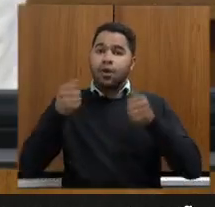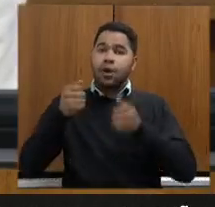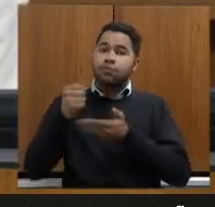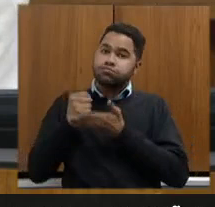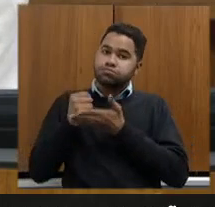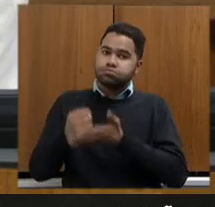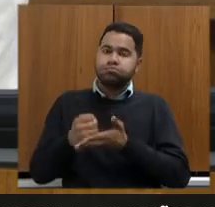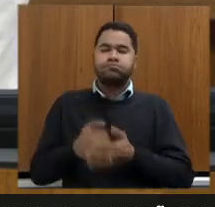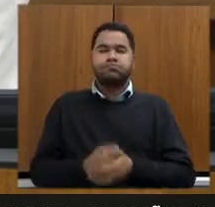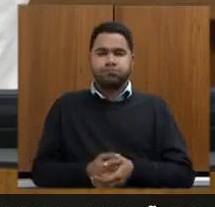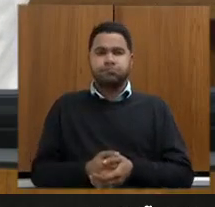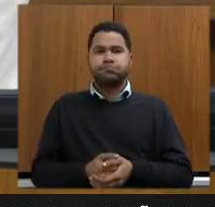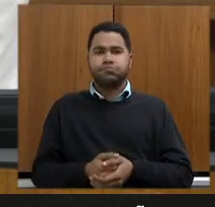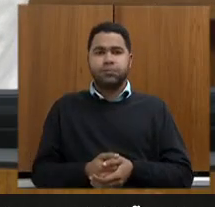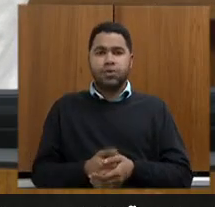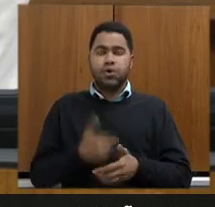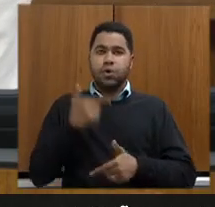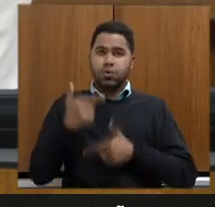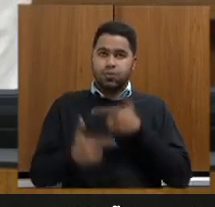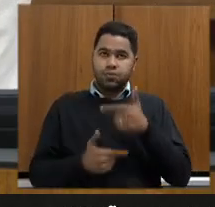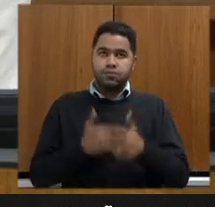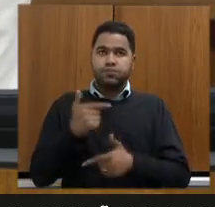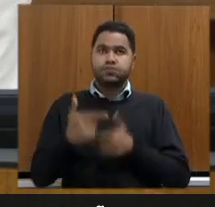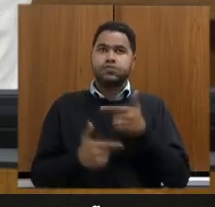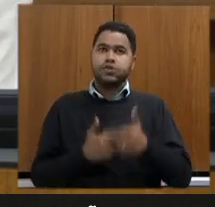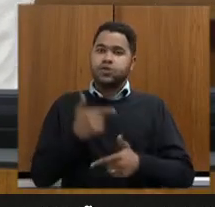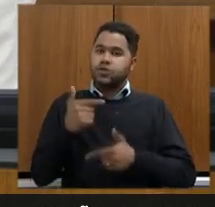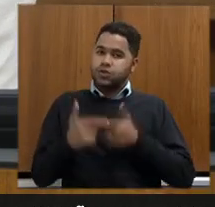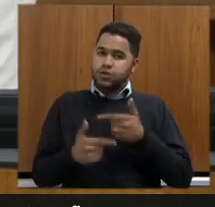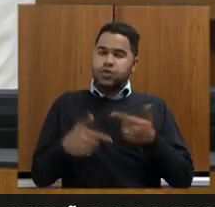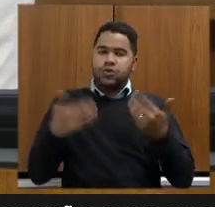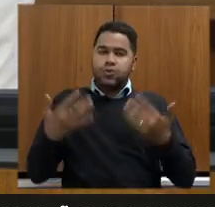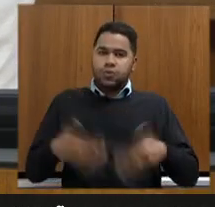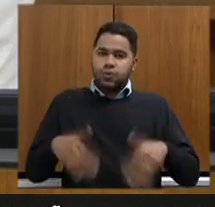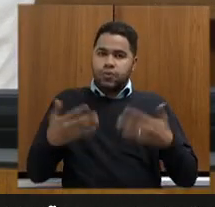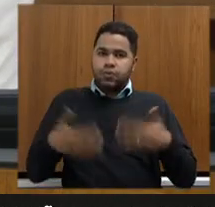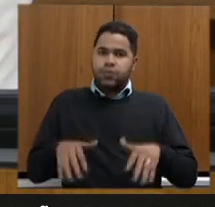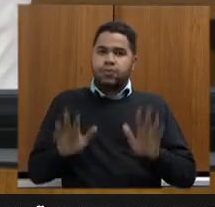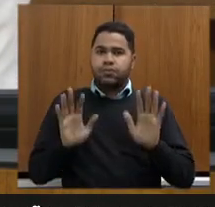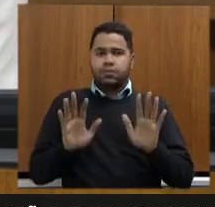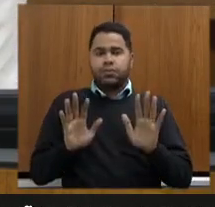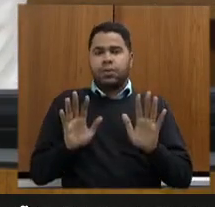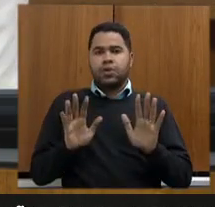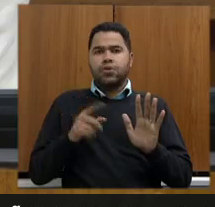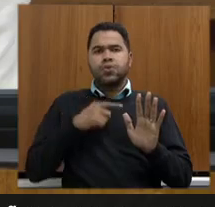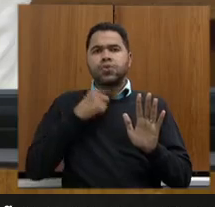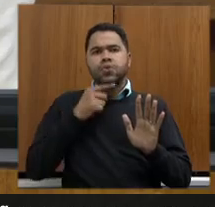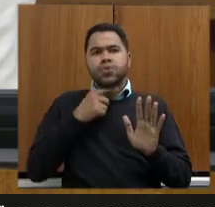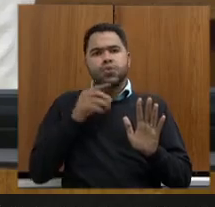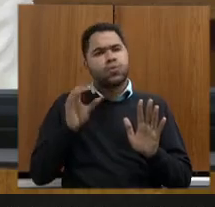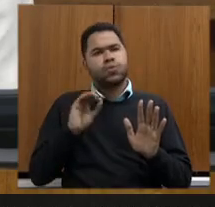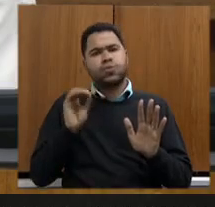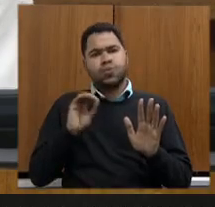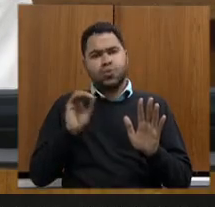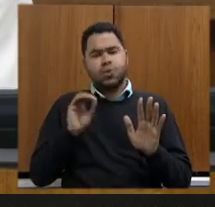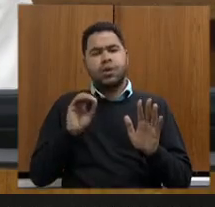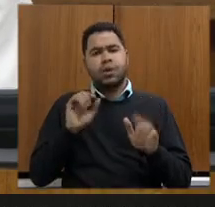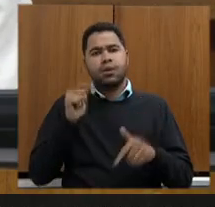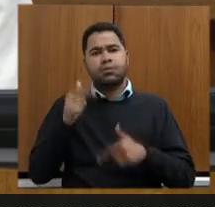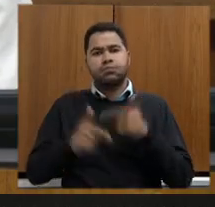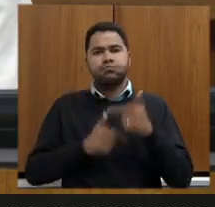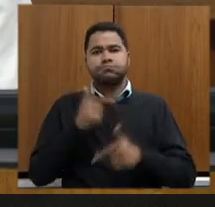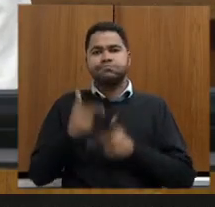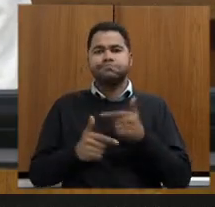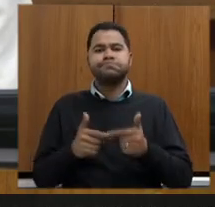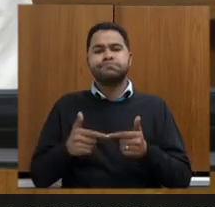custo enfim tem sido um trabalho ardo mas que não temos dúvida é um trabalho que